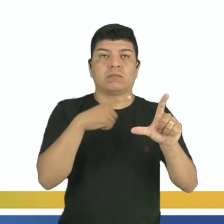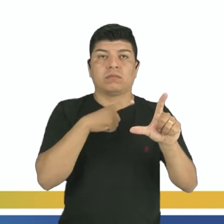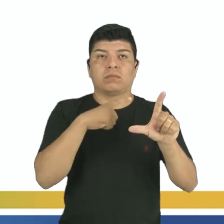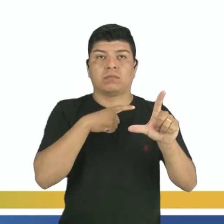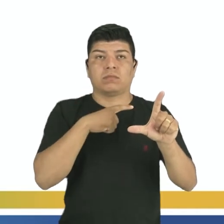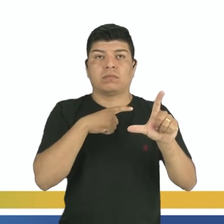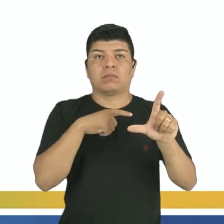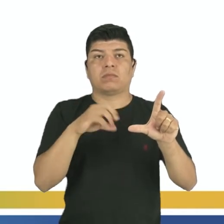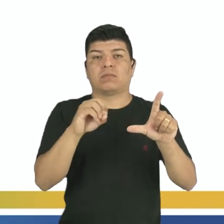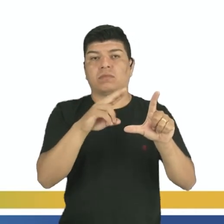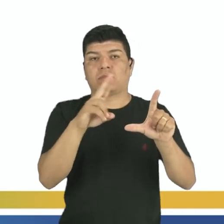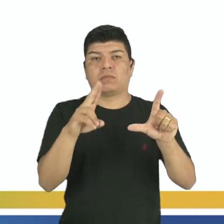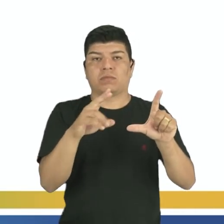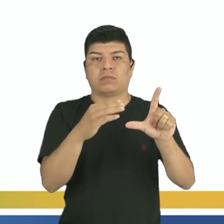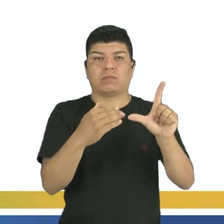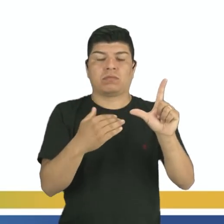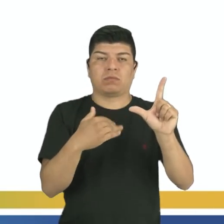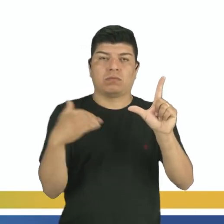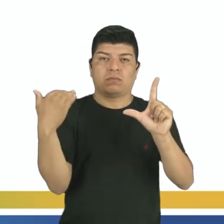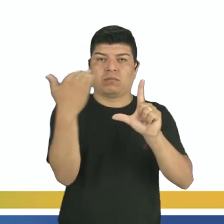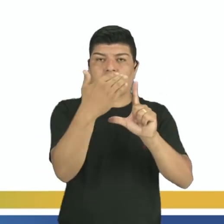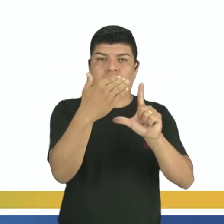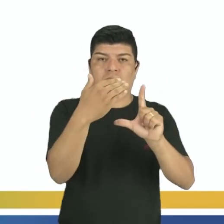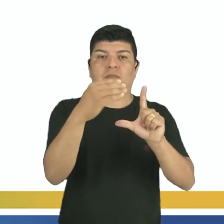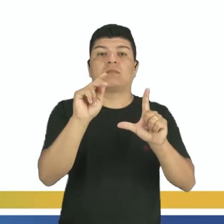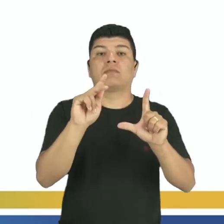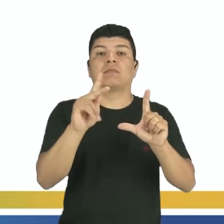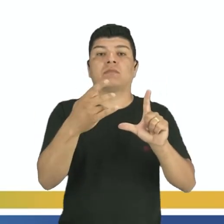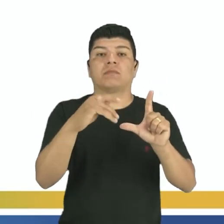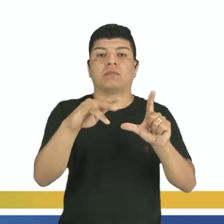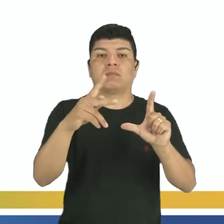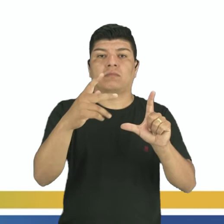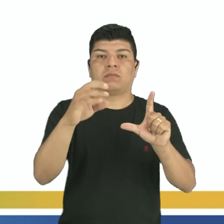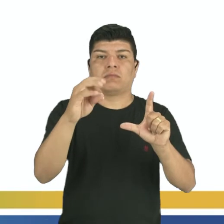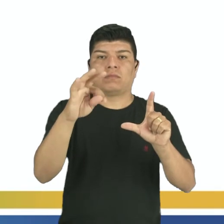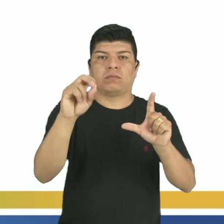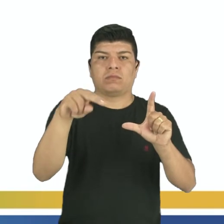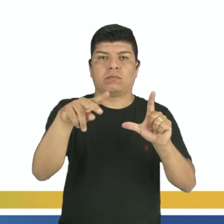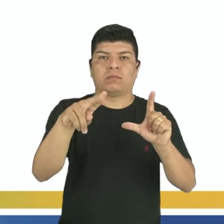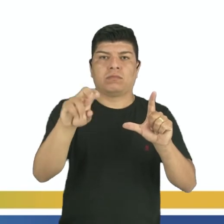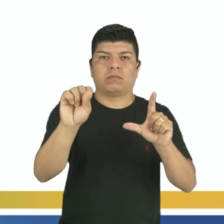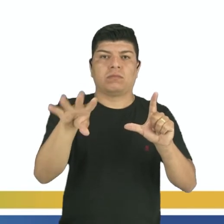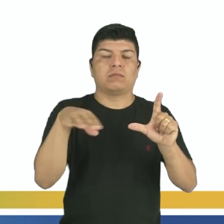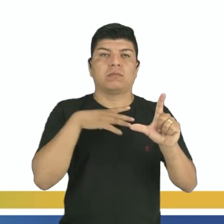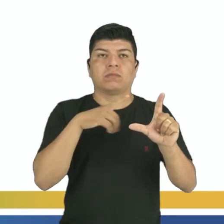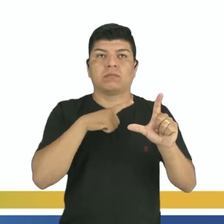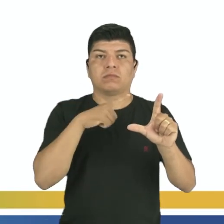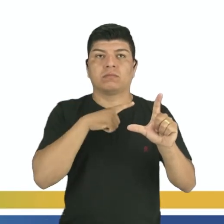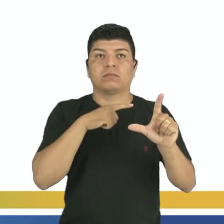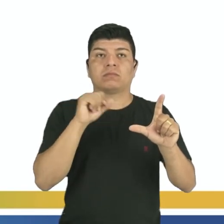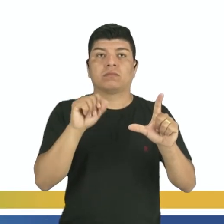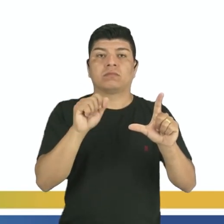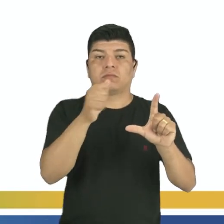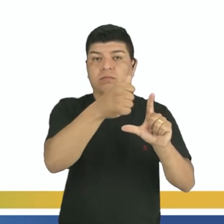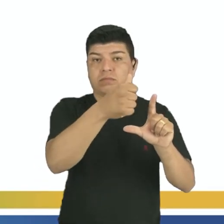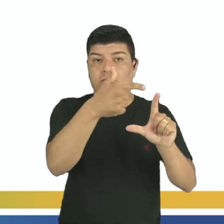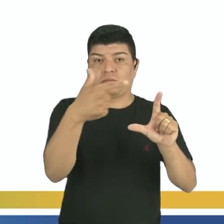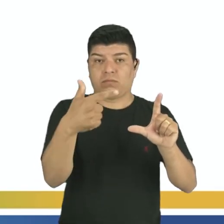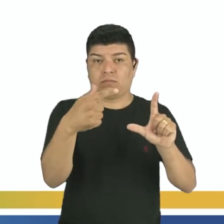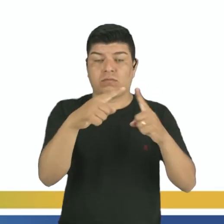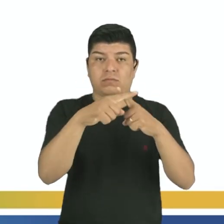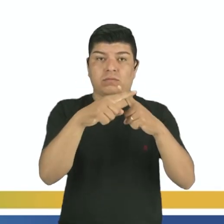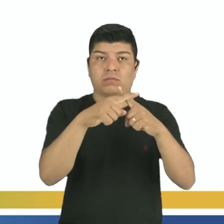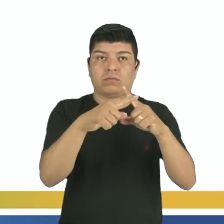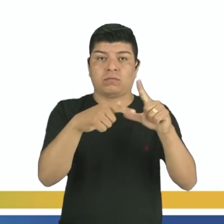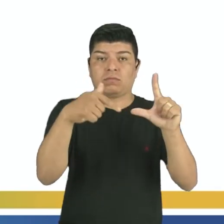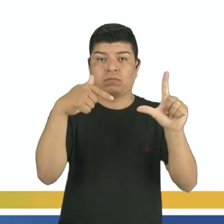de cateto e o lado maior a gente pode chamar de hipotenusa. Então, a área desse triângulo aqui seria 12 multiplicado